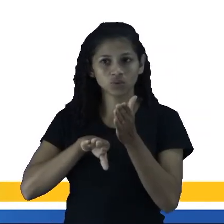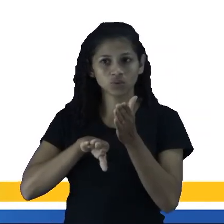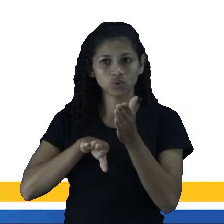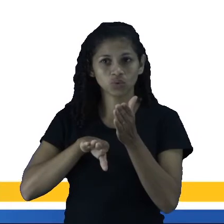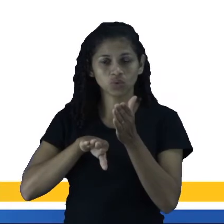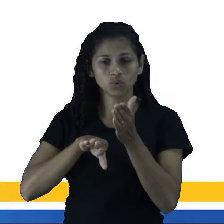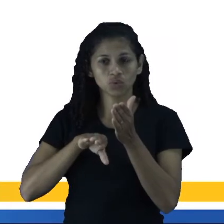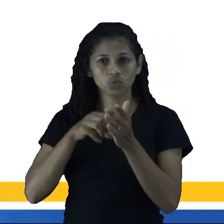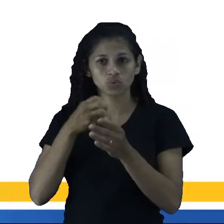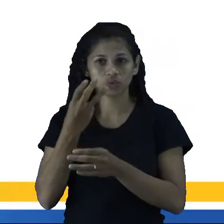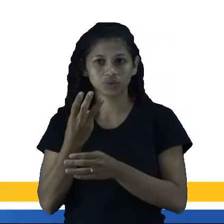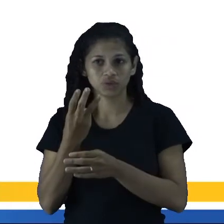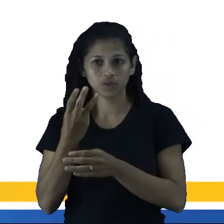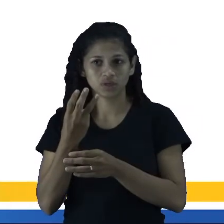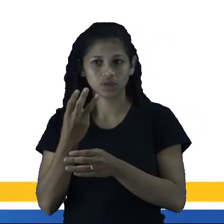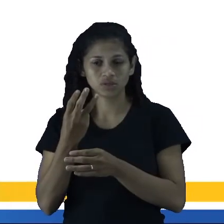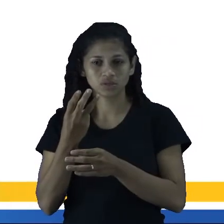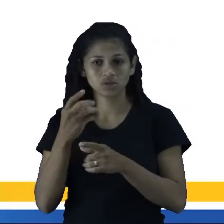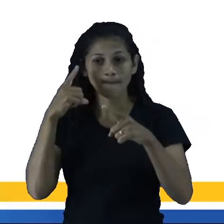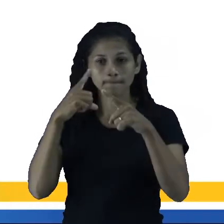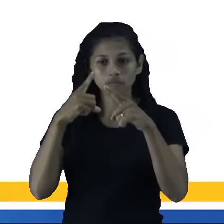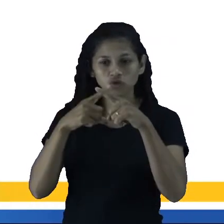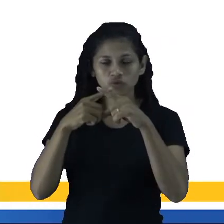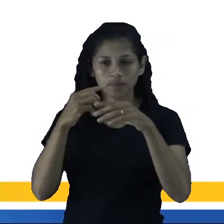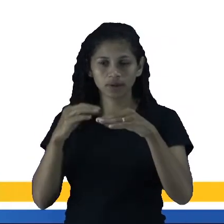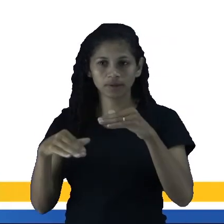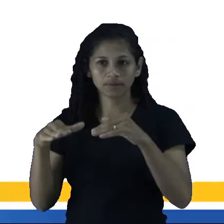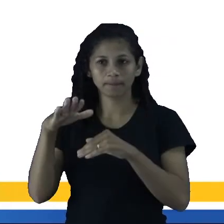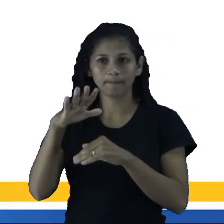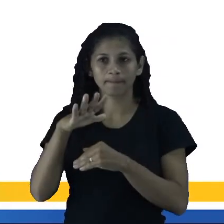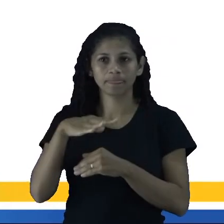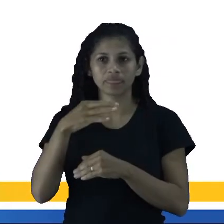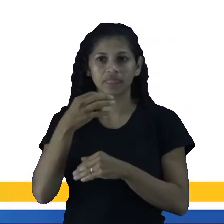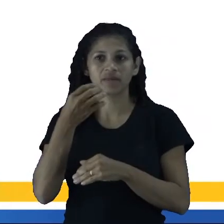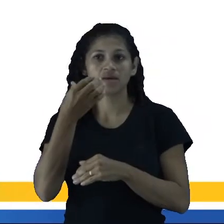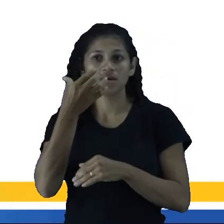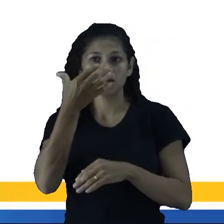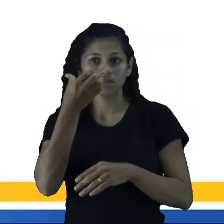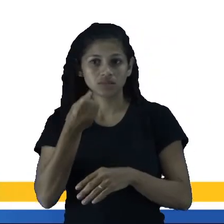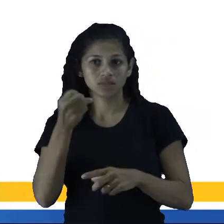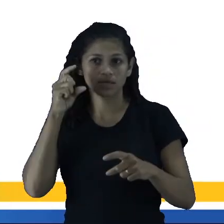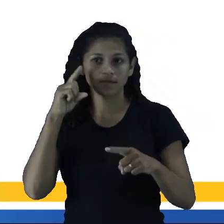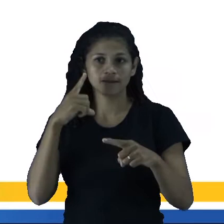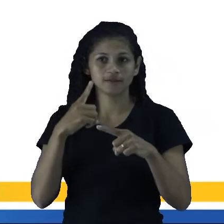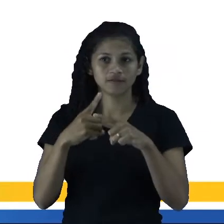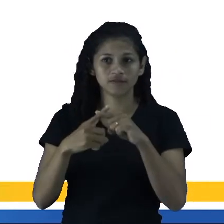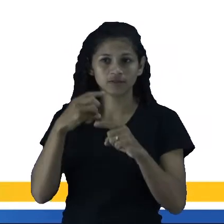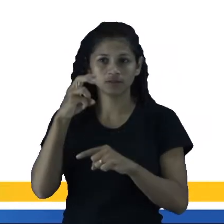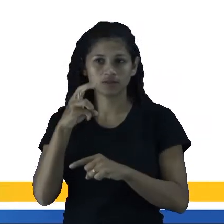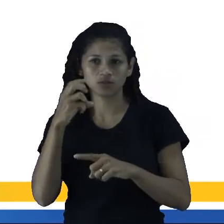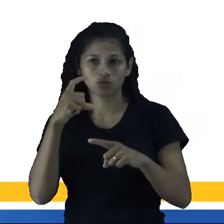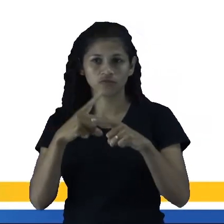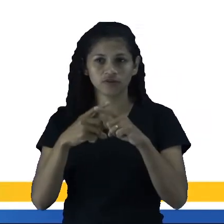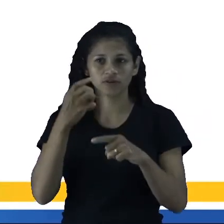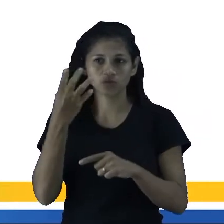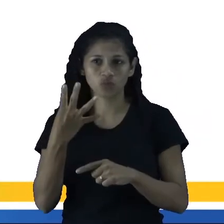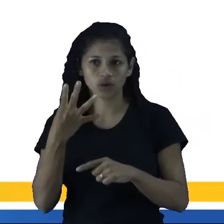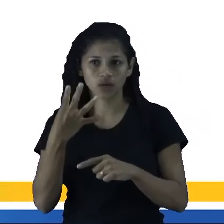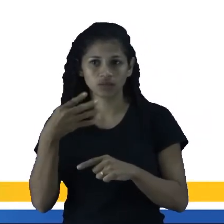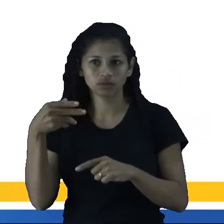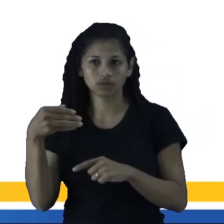multiplica em cima e divide pelo que sobrou. 6 vezes 5 vezes 4 dá 120. 2 fatorial é 2 vezes